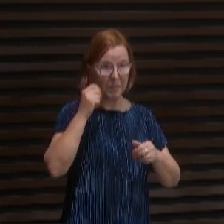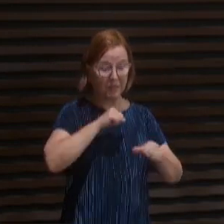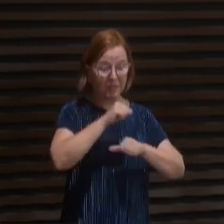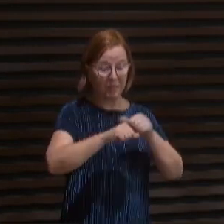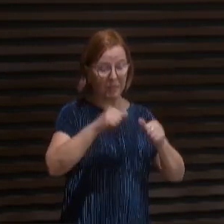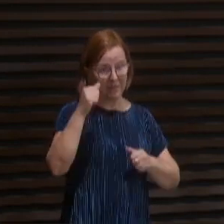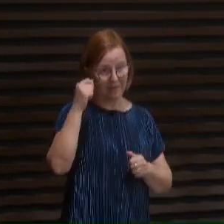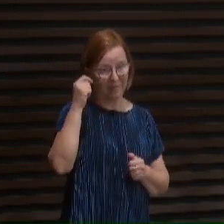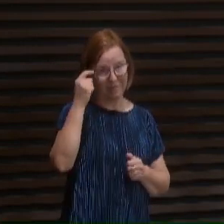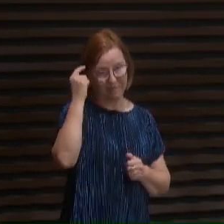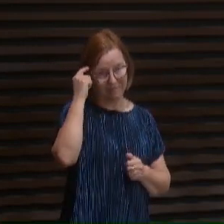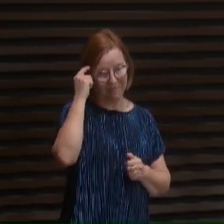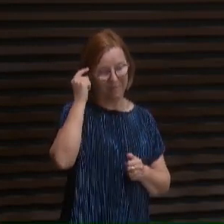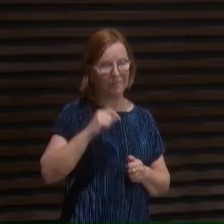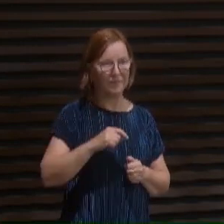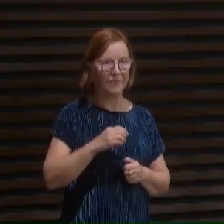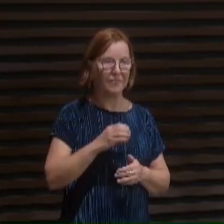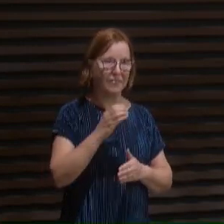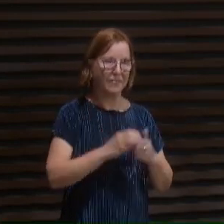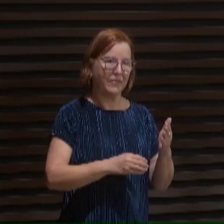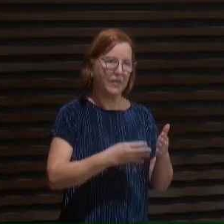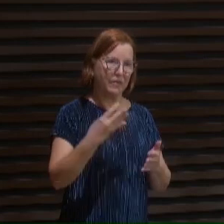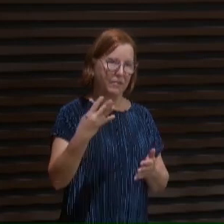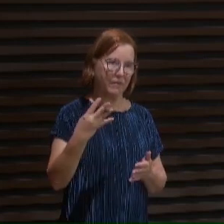No capítulo 4,